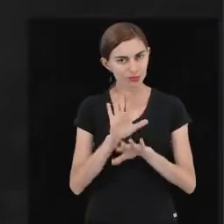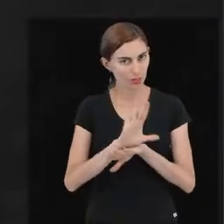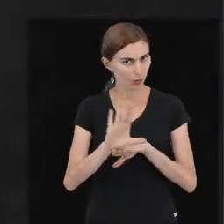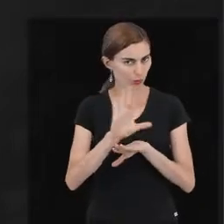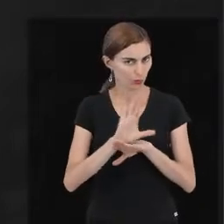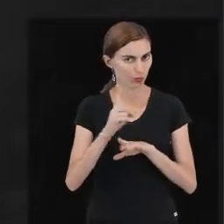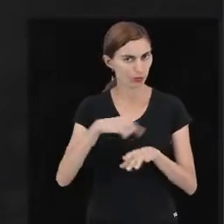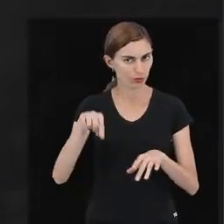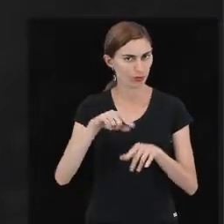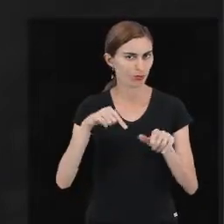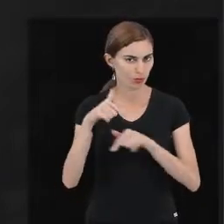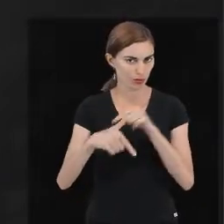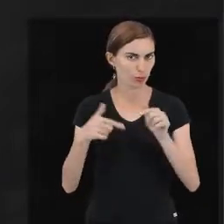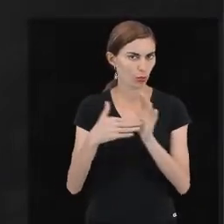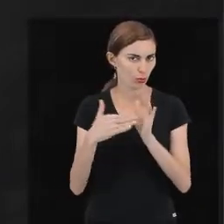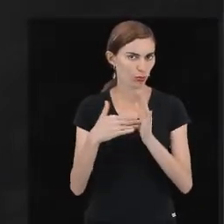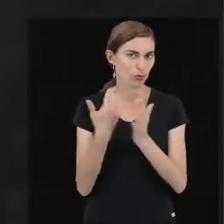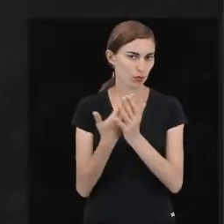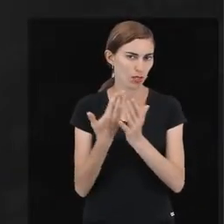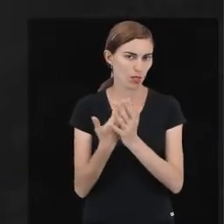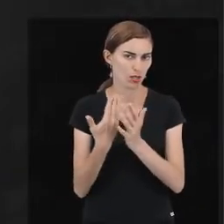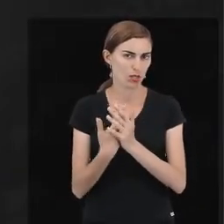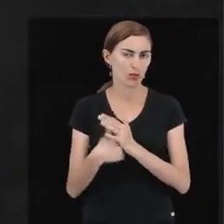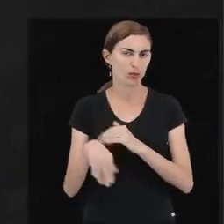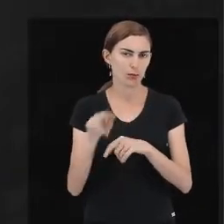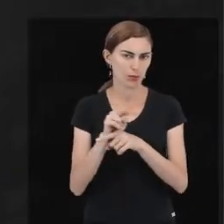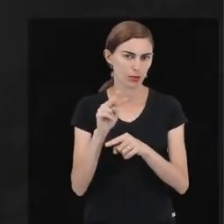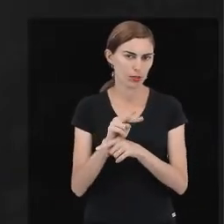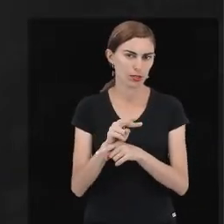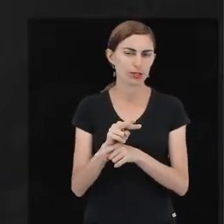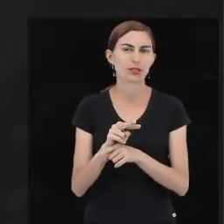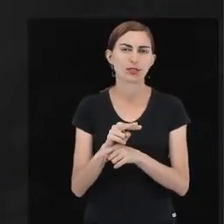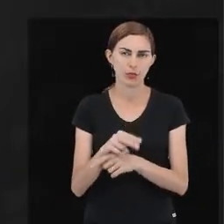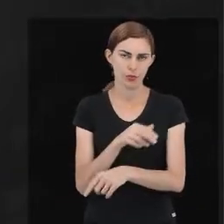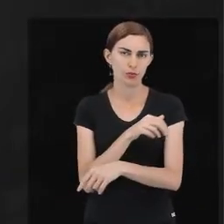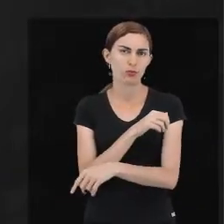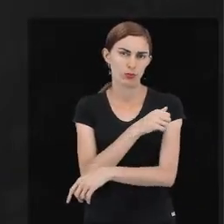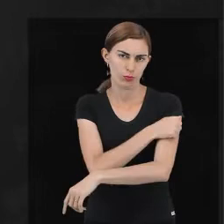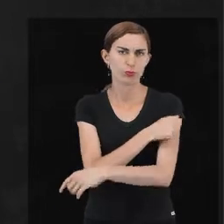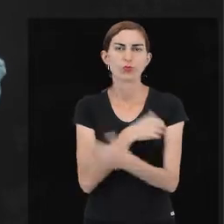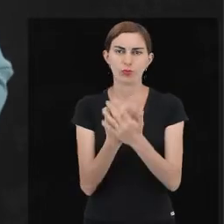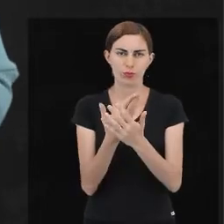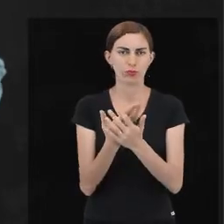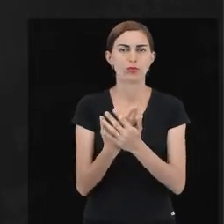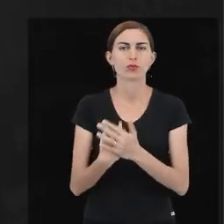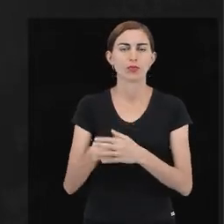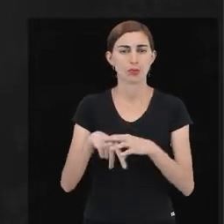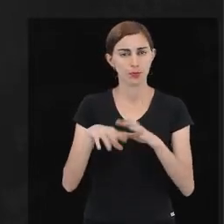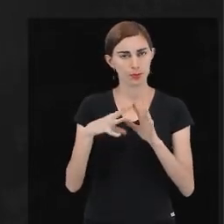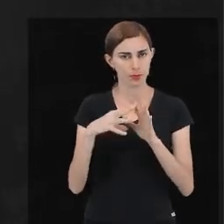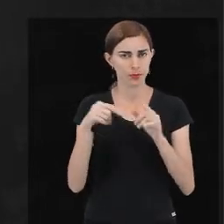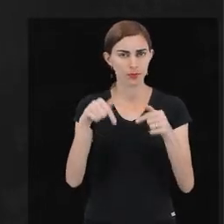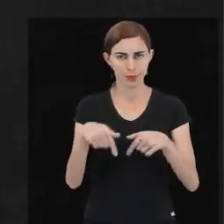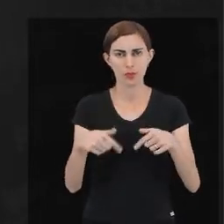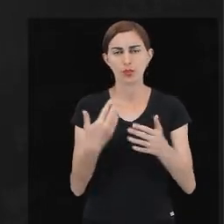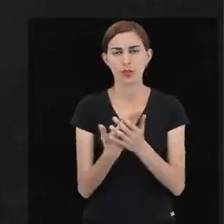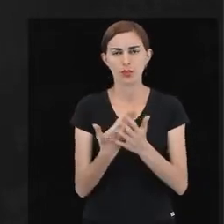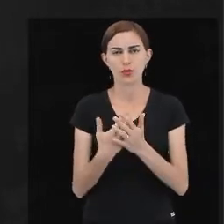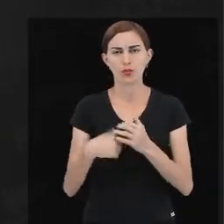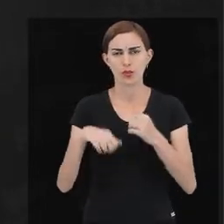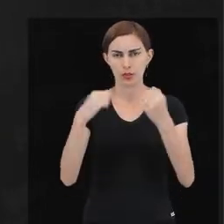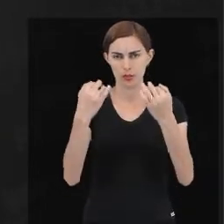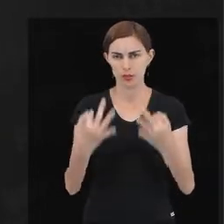Olá, cursista! Nós vamos trabalhar nossa última aula, que é a rede de proteção ao estudante. Nessa aula, nós vamos